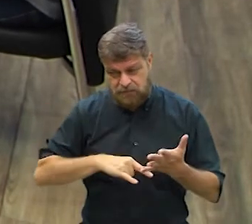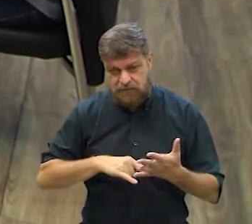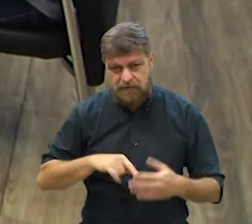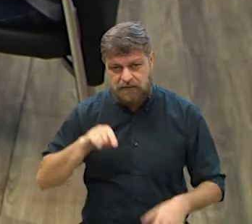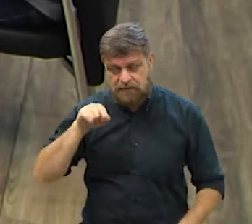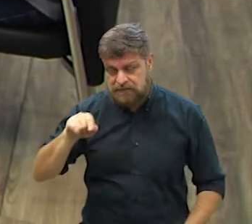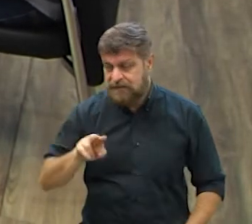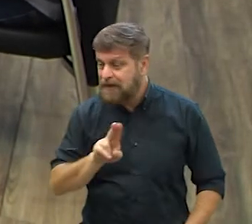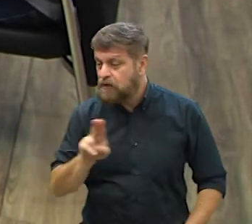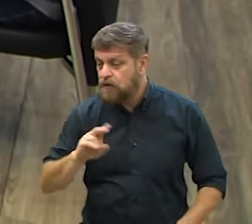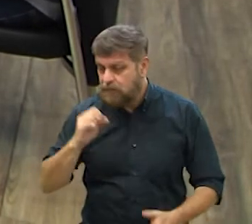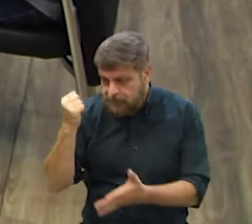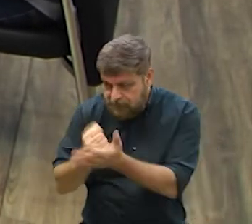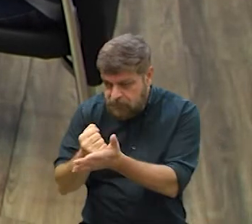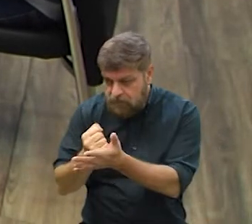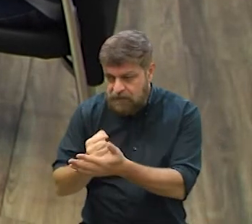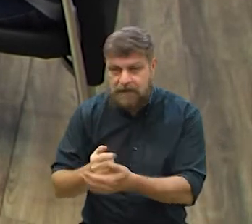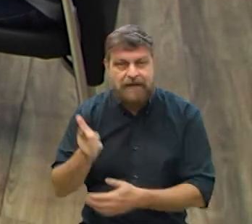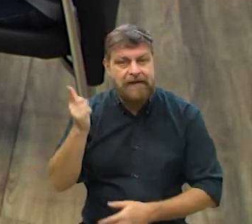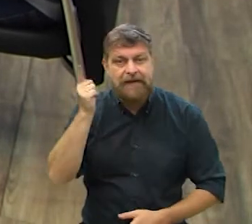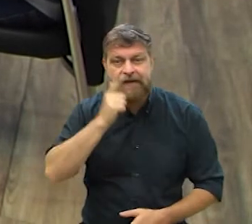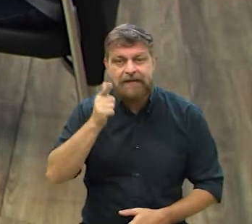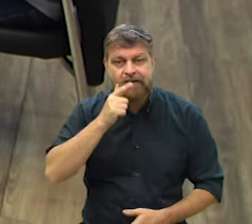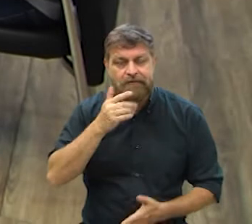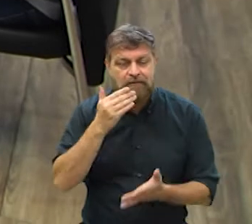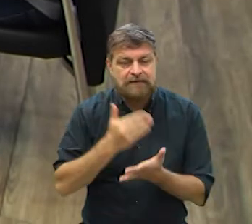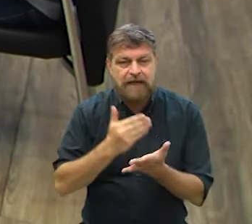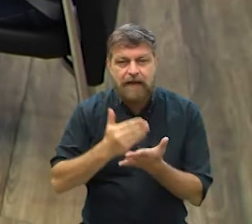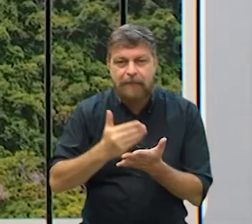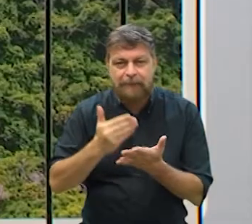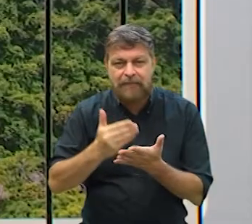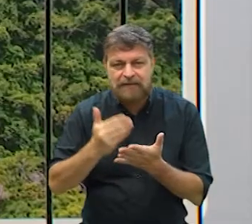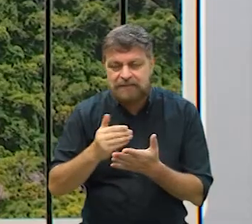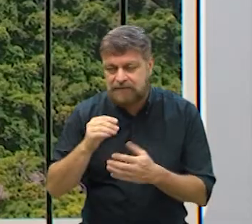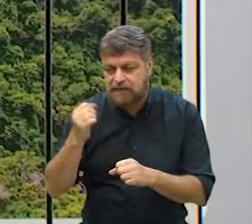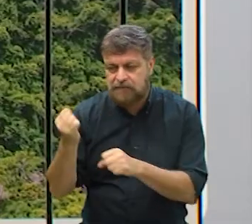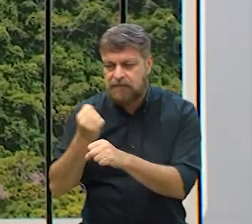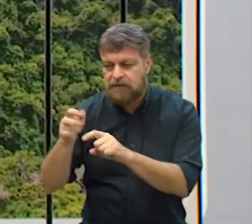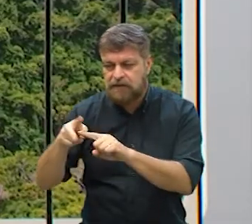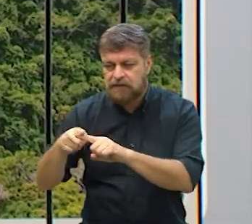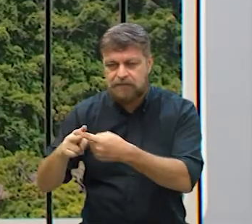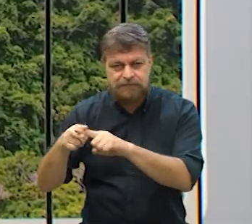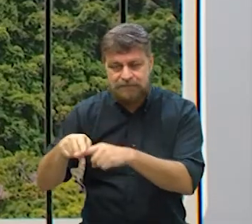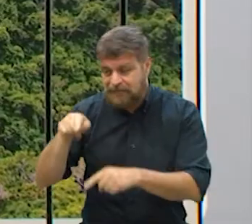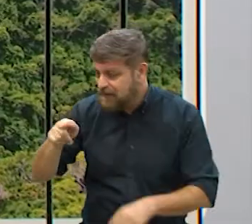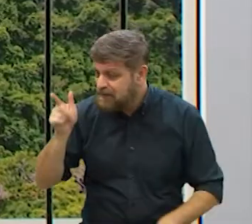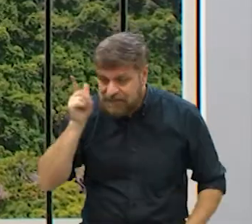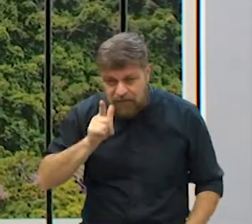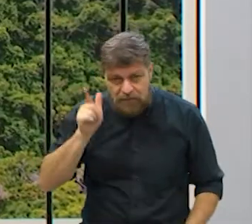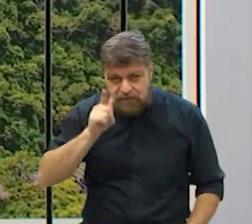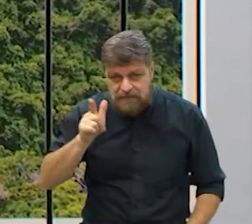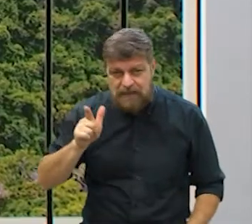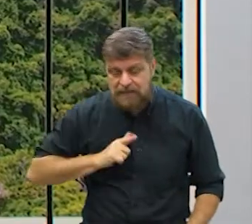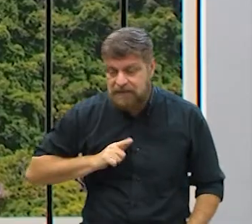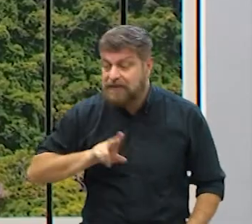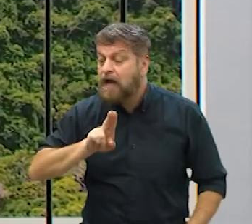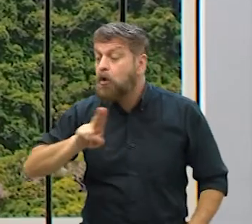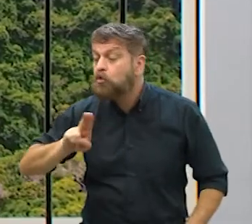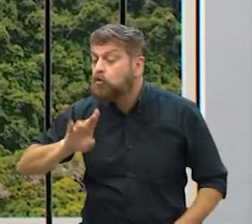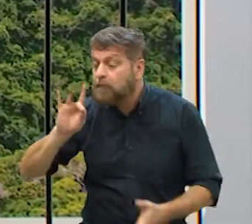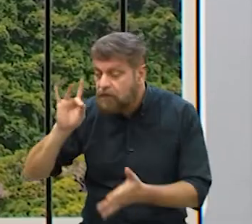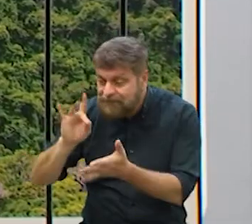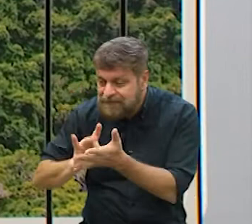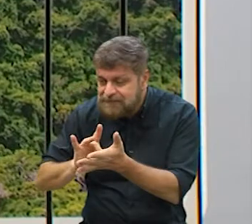se não está no nome dele, não consegue o financiamento para qualquer reforma ou expansão. Não consegue. Tem que estar no nome